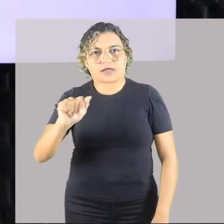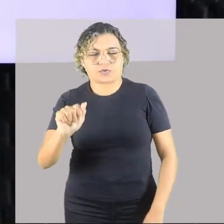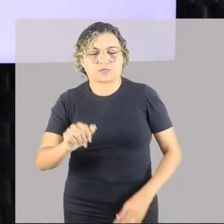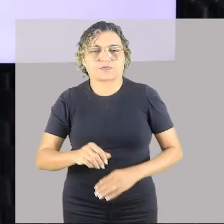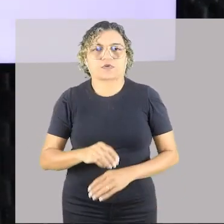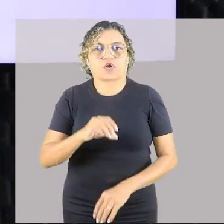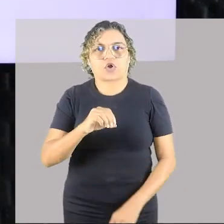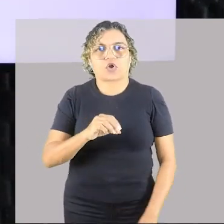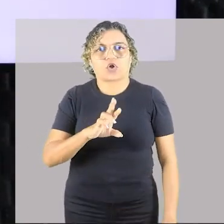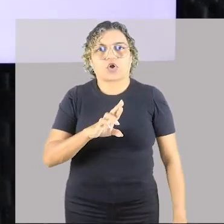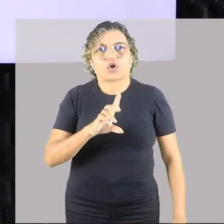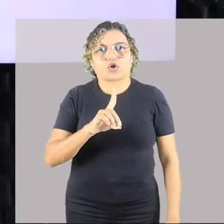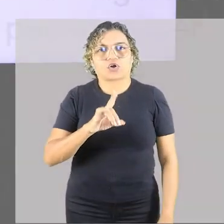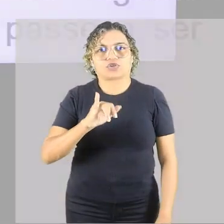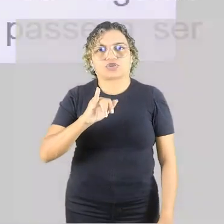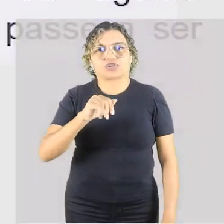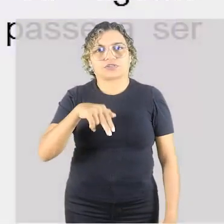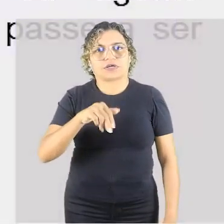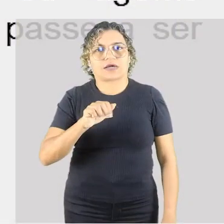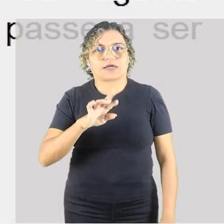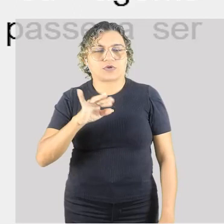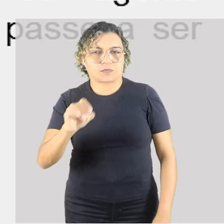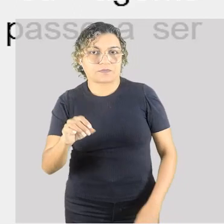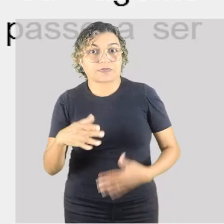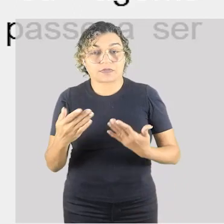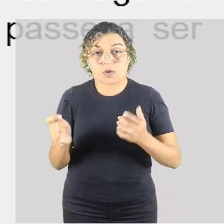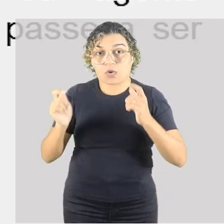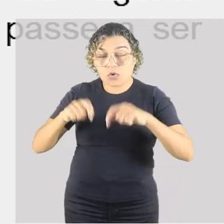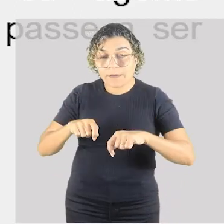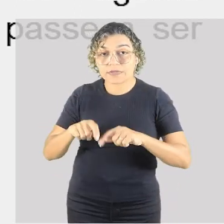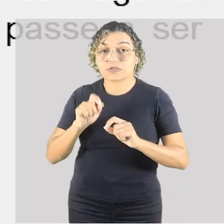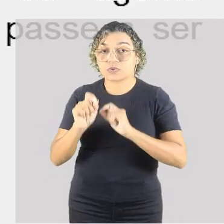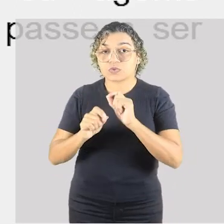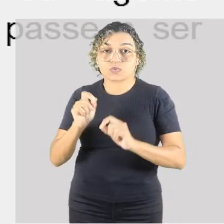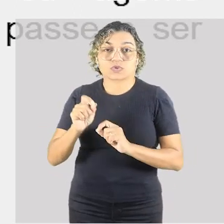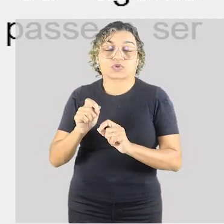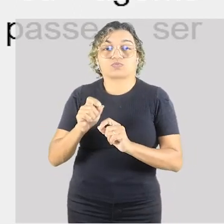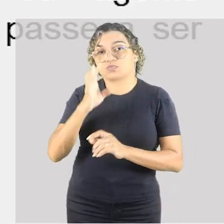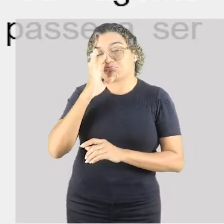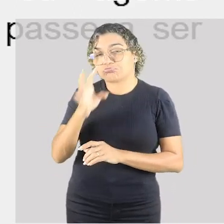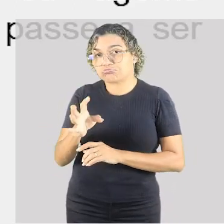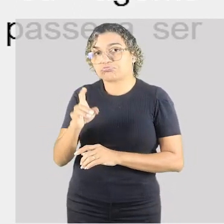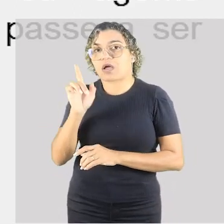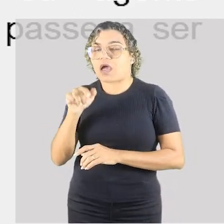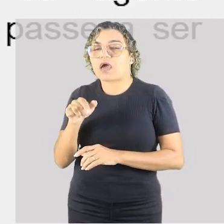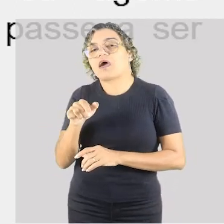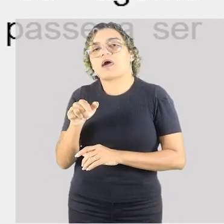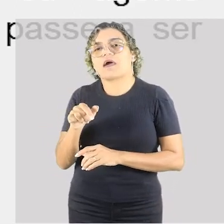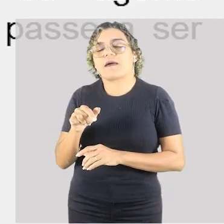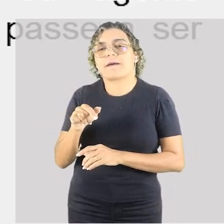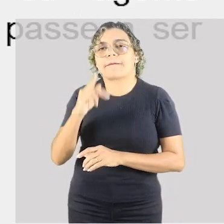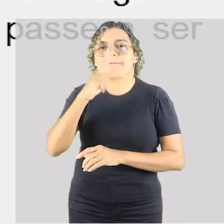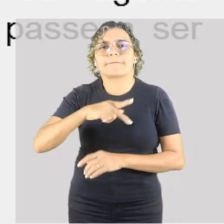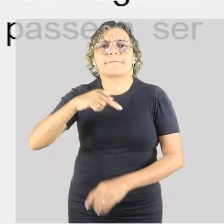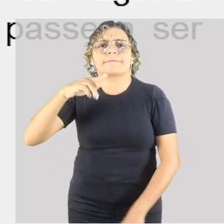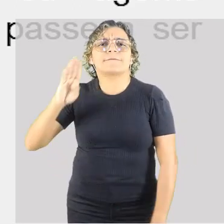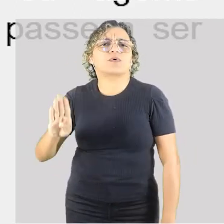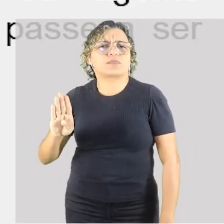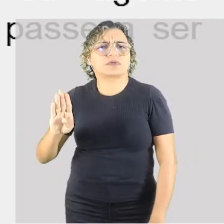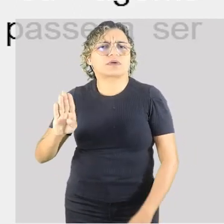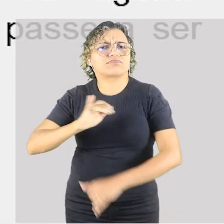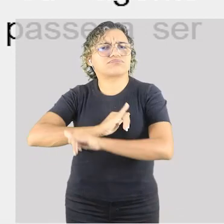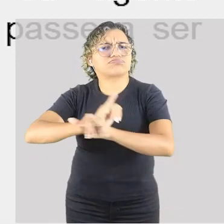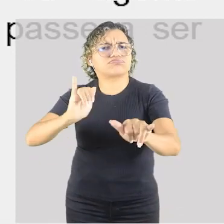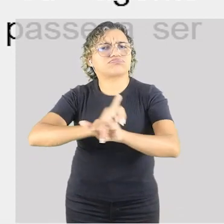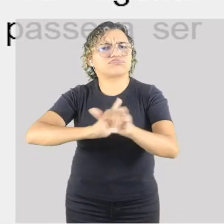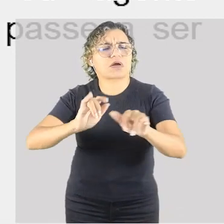mais cai em prova. E quanto à competência para esse julgamento, nós temos também que é uma competência de natureza pública, a